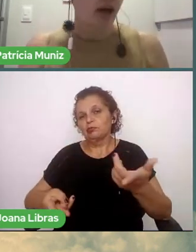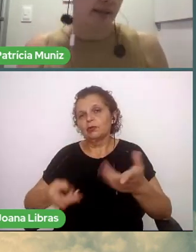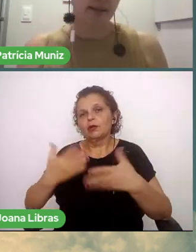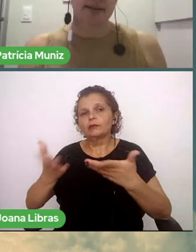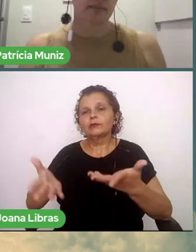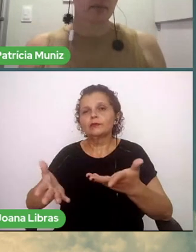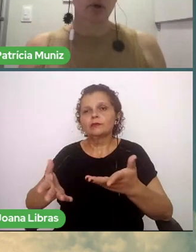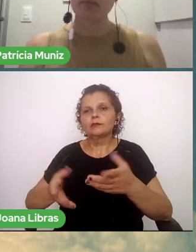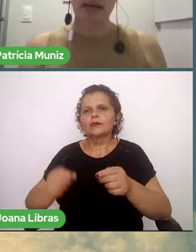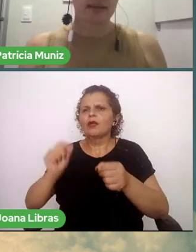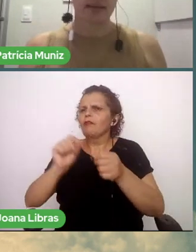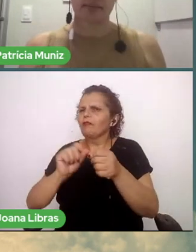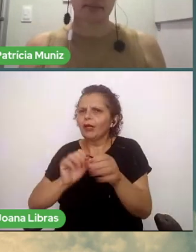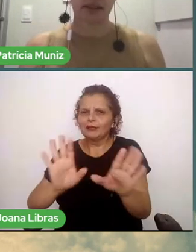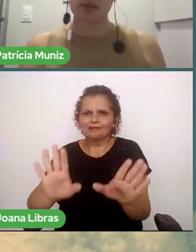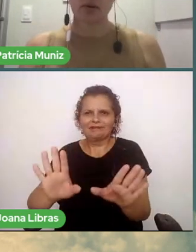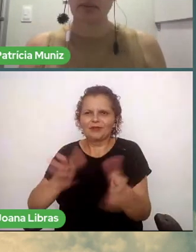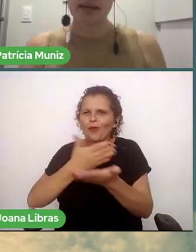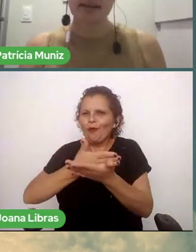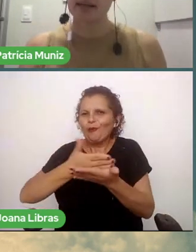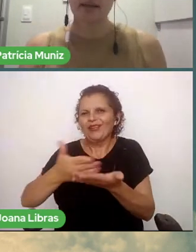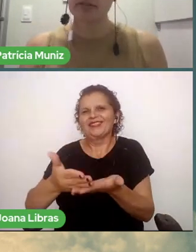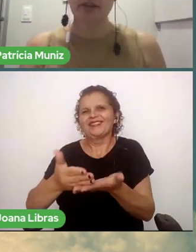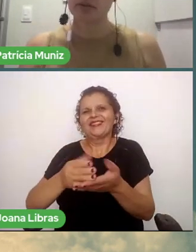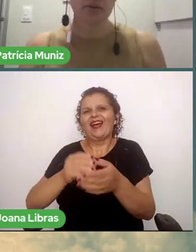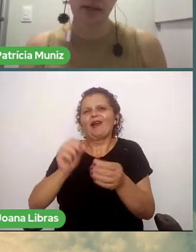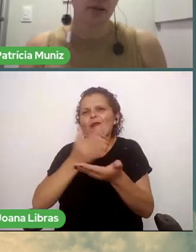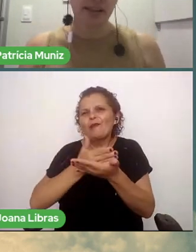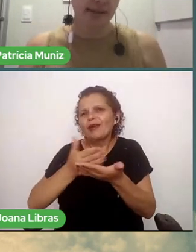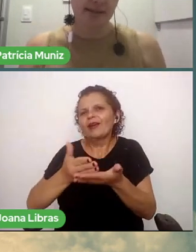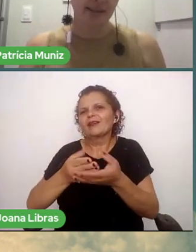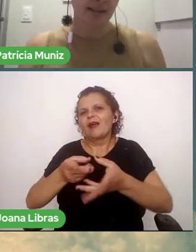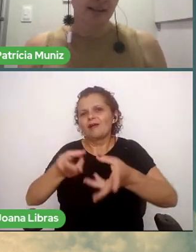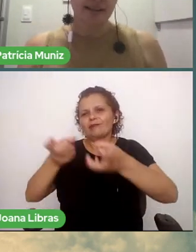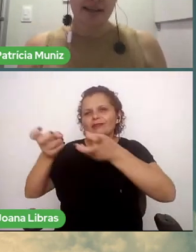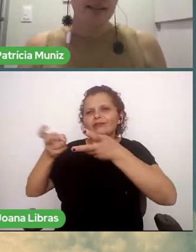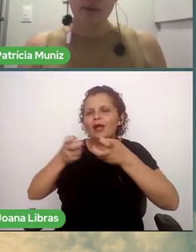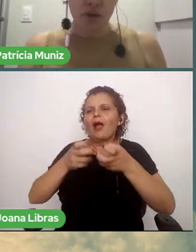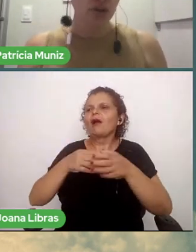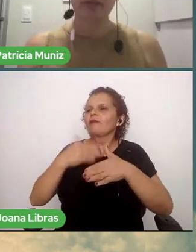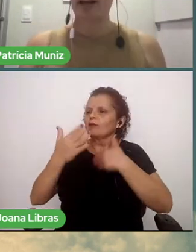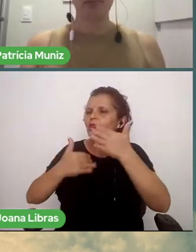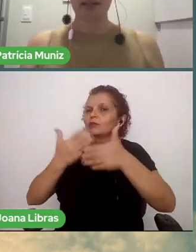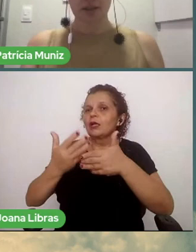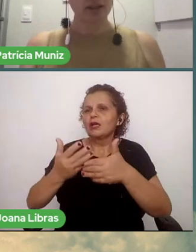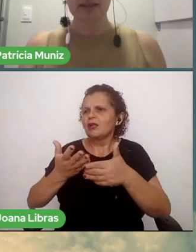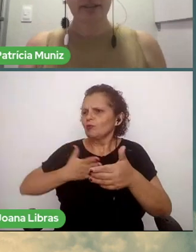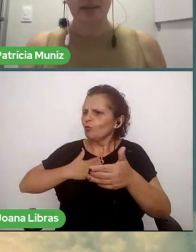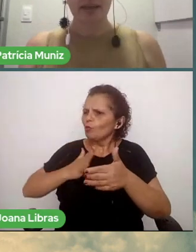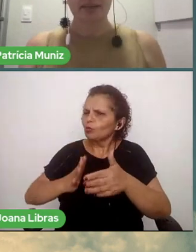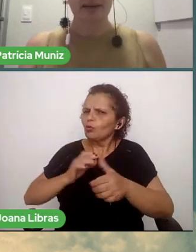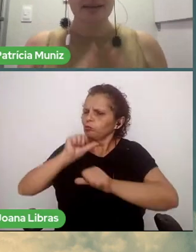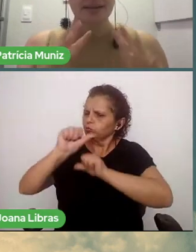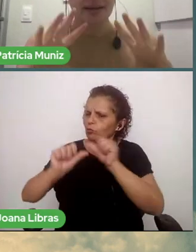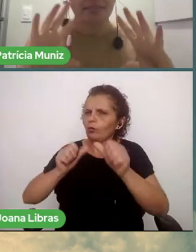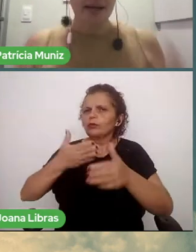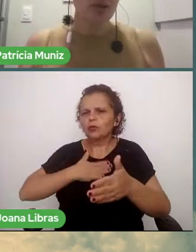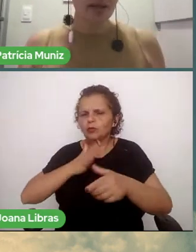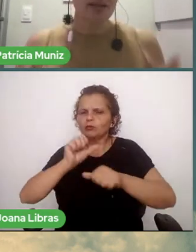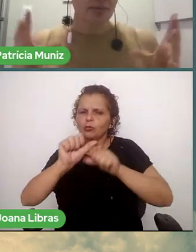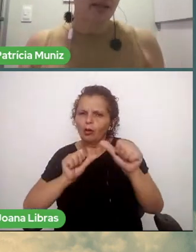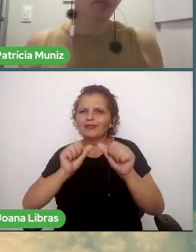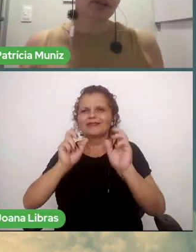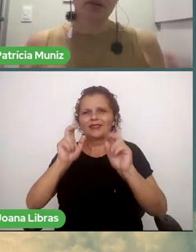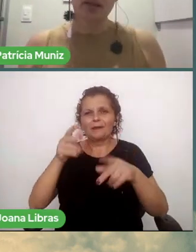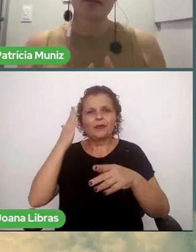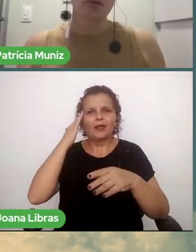só faz. Começa, sabe? Começa e vê o que acontece. E aí, se não gostou da ferramenta, troca de ferramenta. Mas mais do que